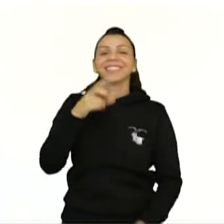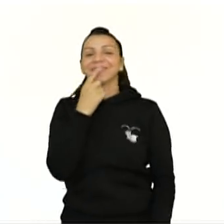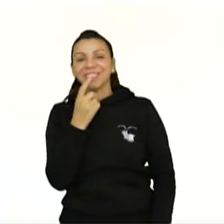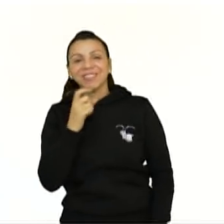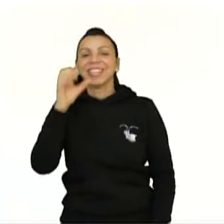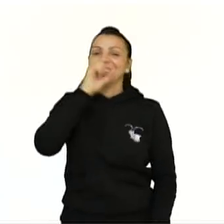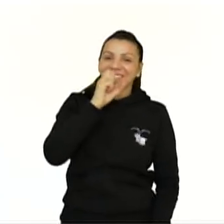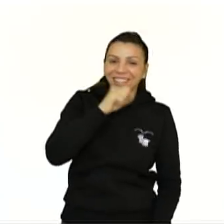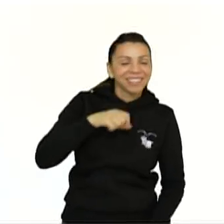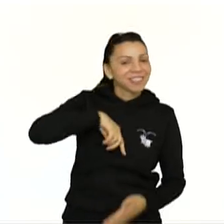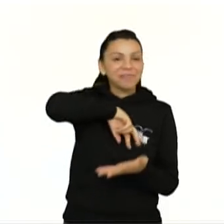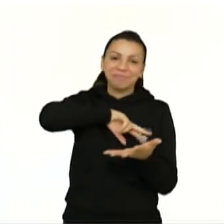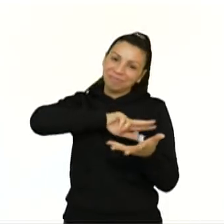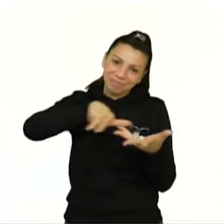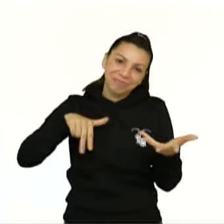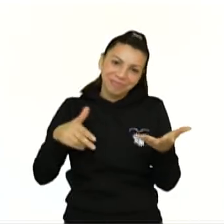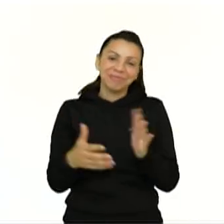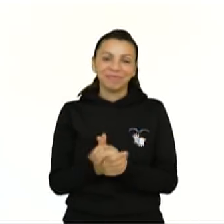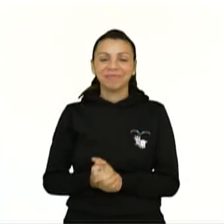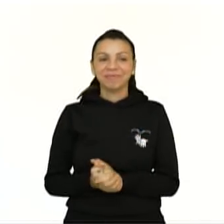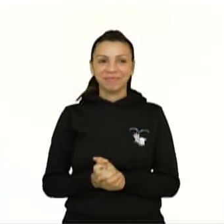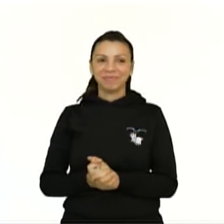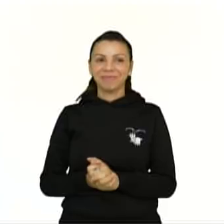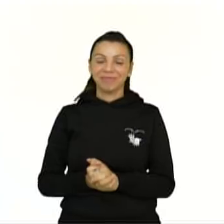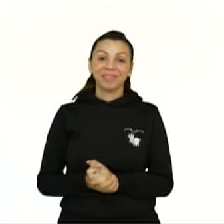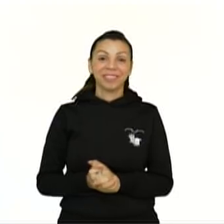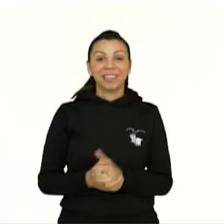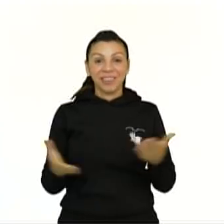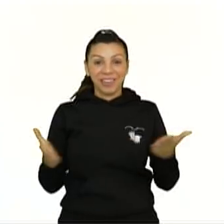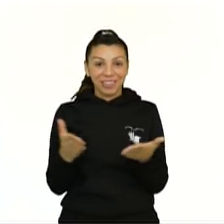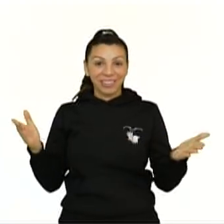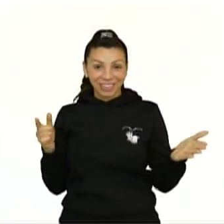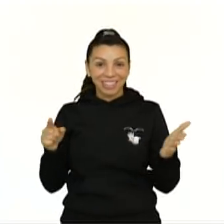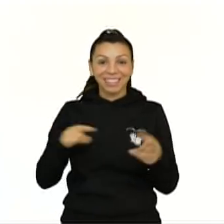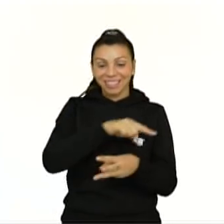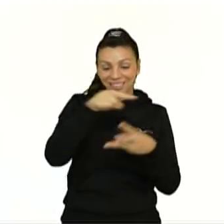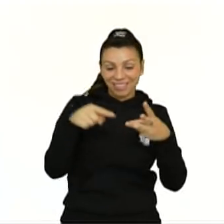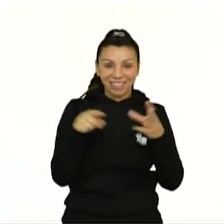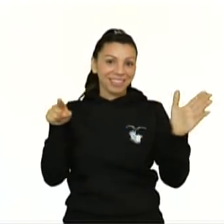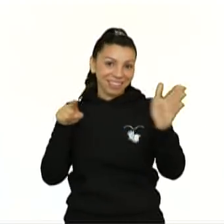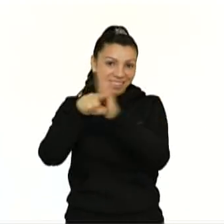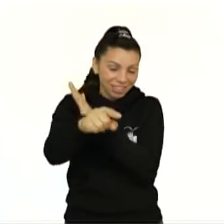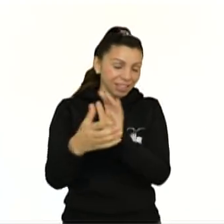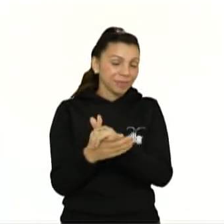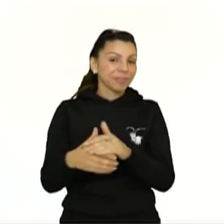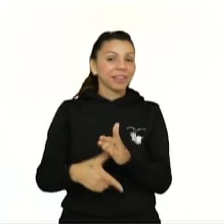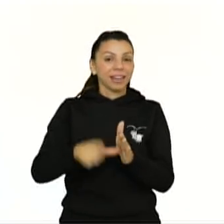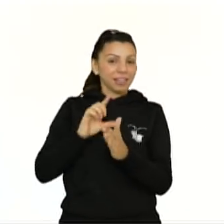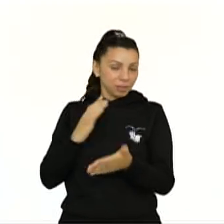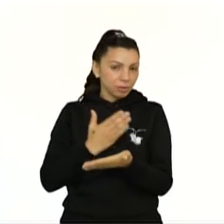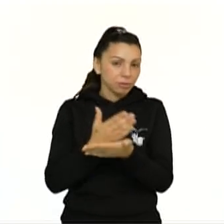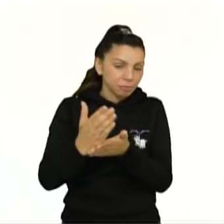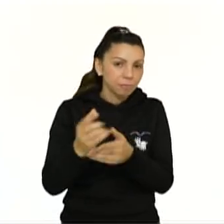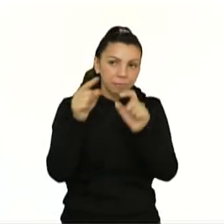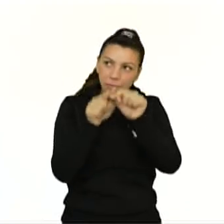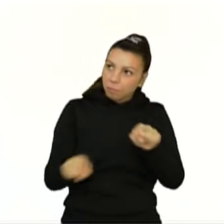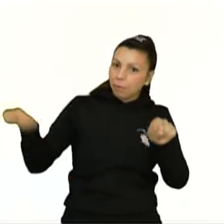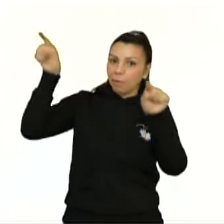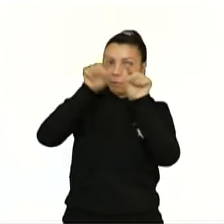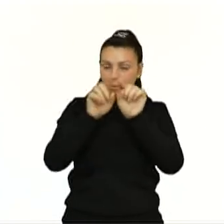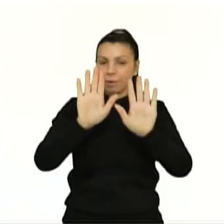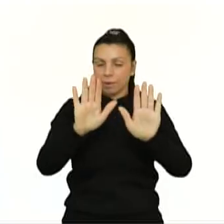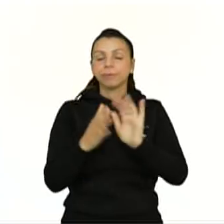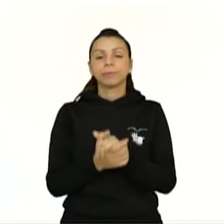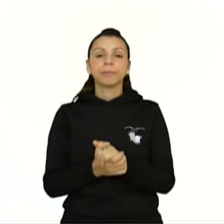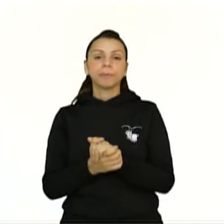e assim vai, tá? Aí nós temos o nosso terceiro quiz, então, antes de nós continuarmos para vermos esse ciclo cromático, tá?